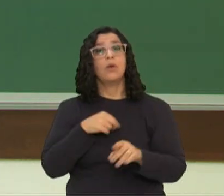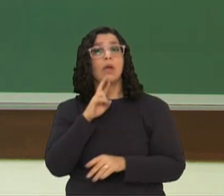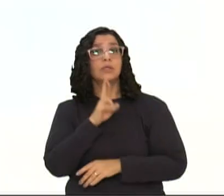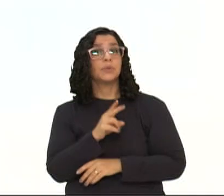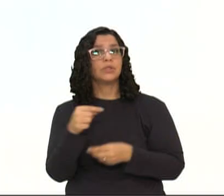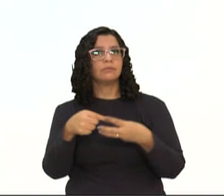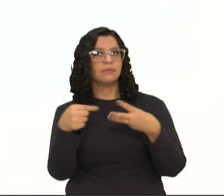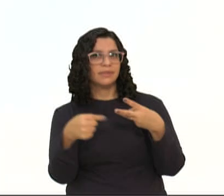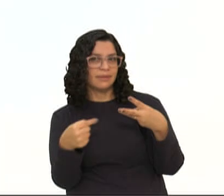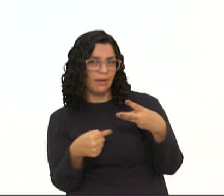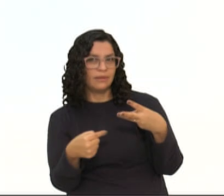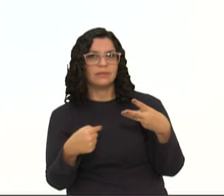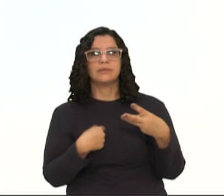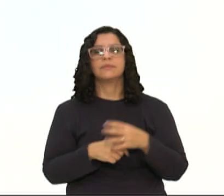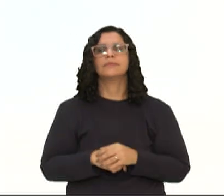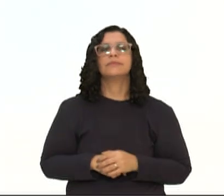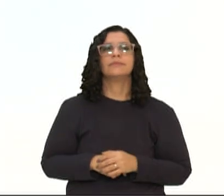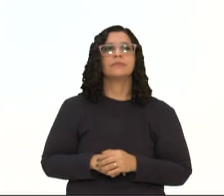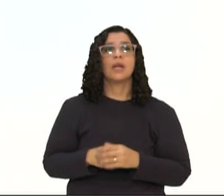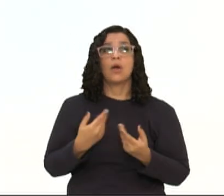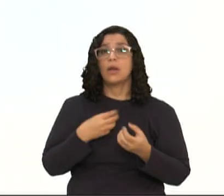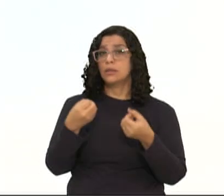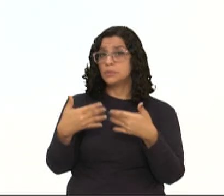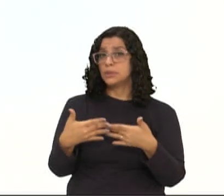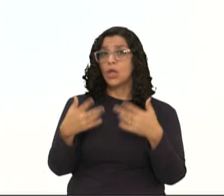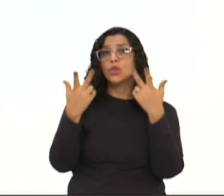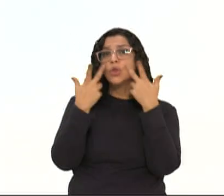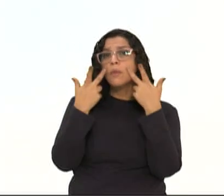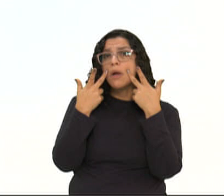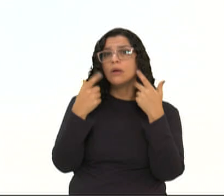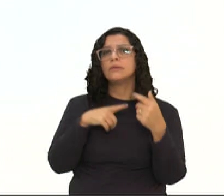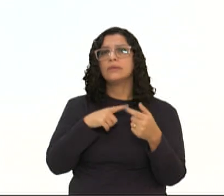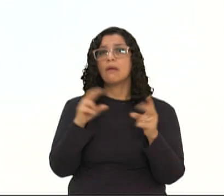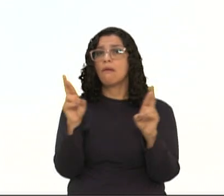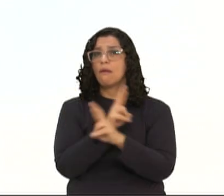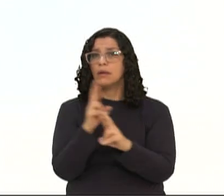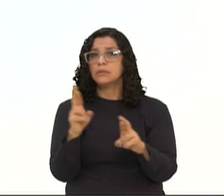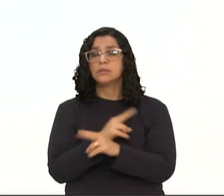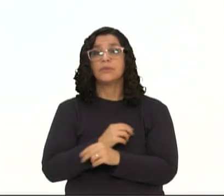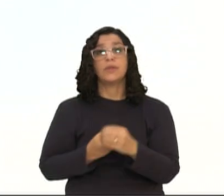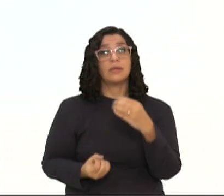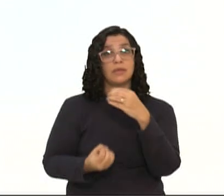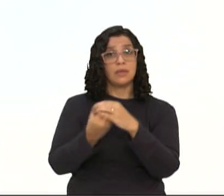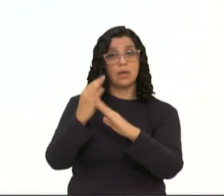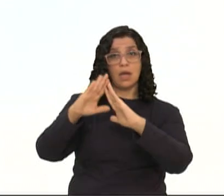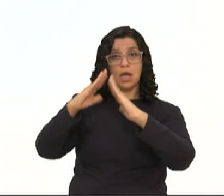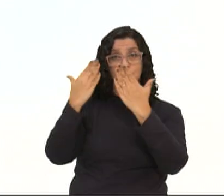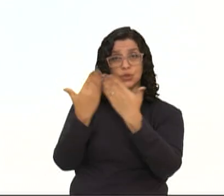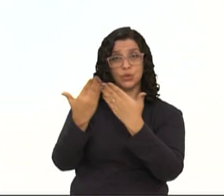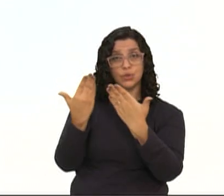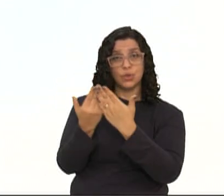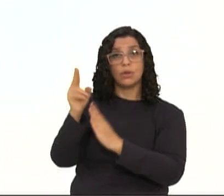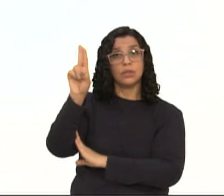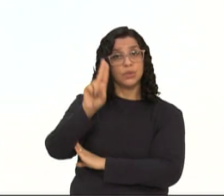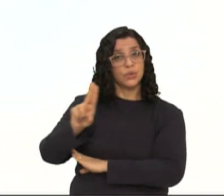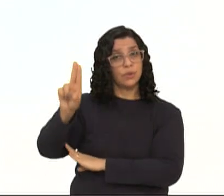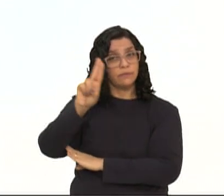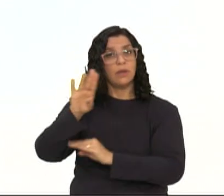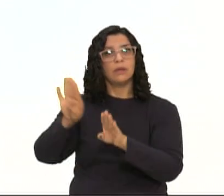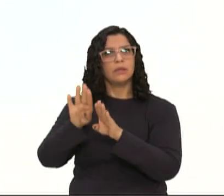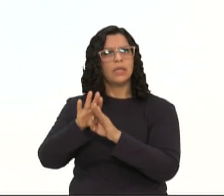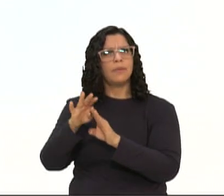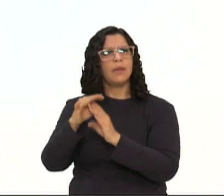gente três dessas aí, que são as mais comuns entre eles. A primeira é a fundação de escolas e universidades para desenvolver